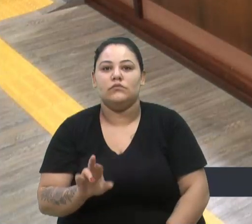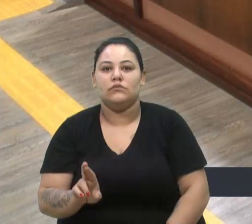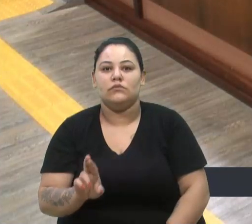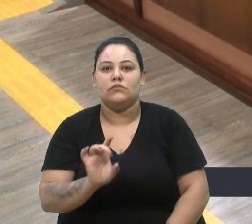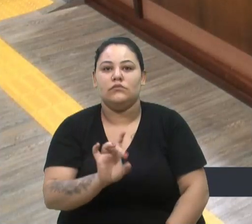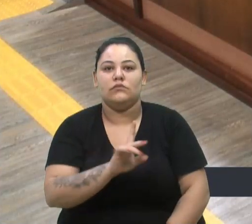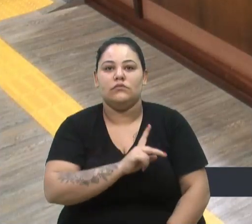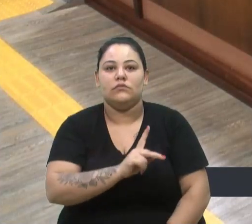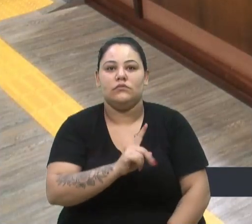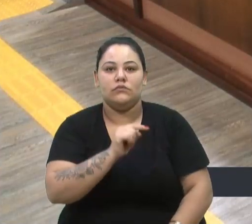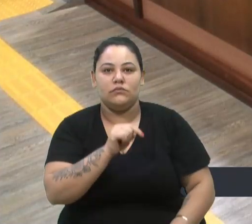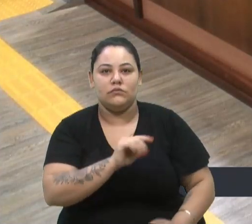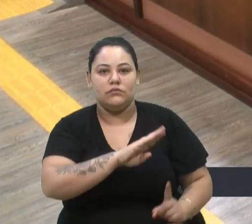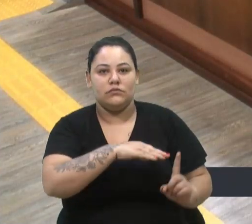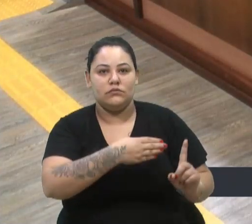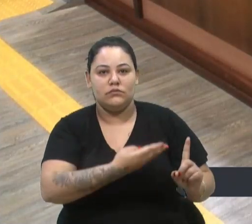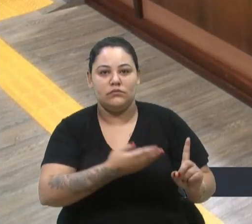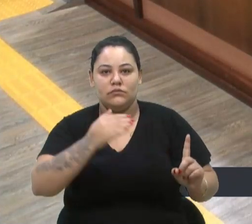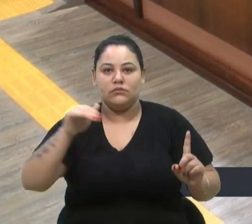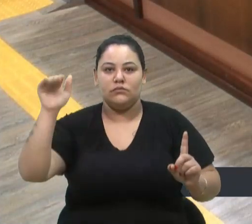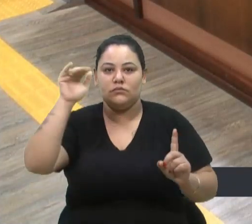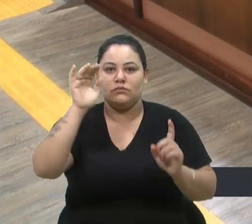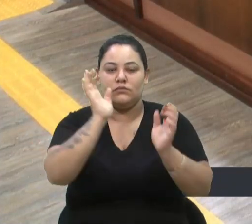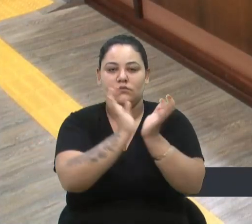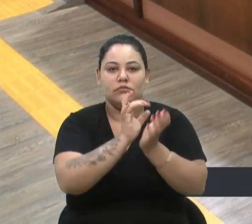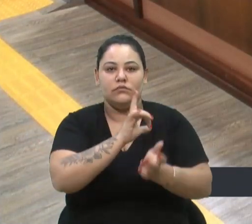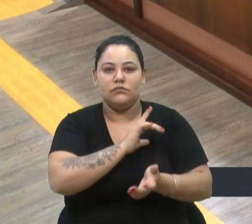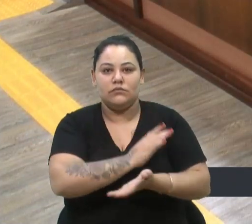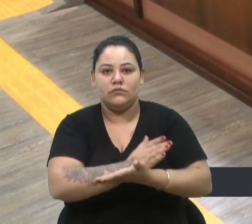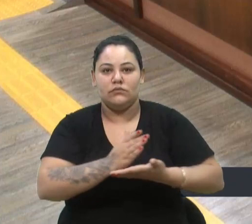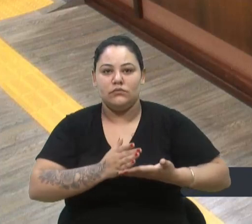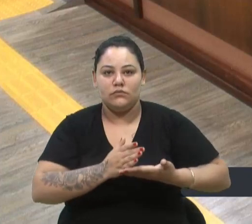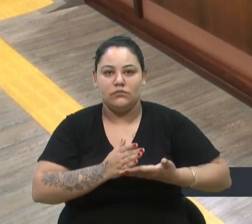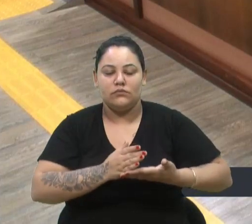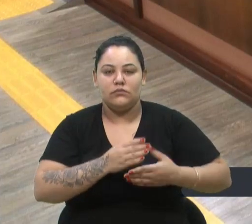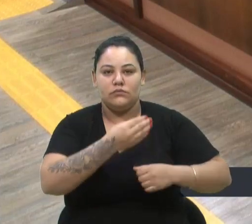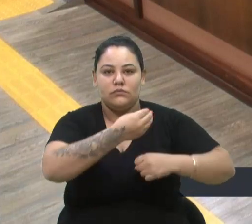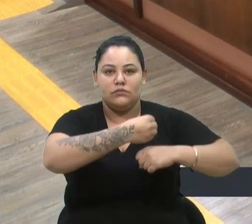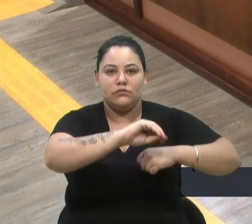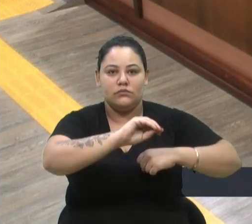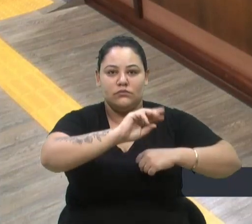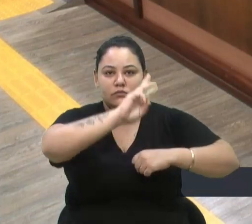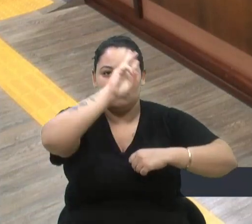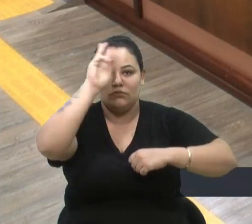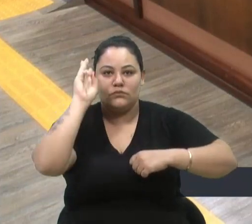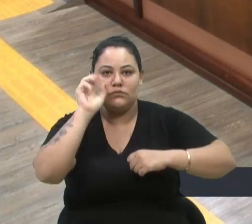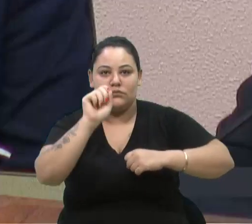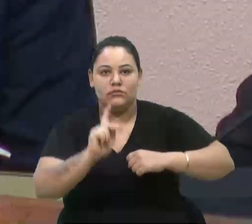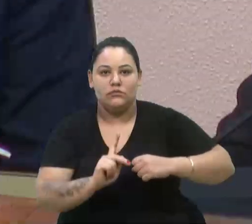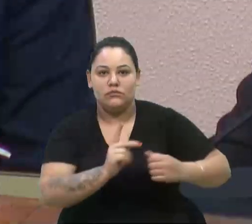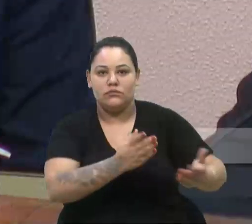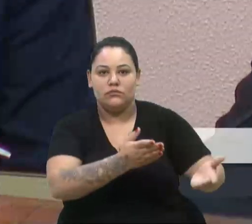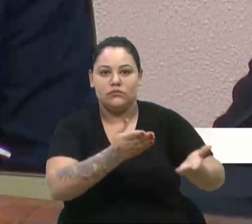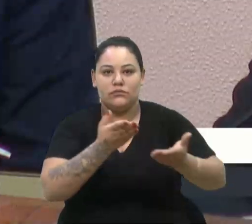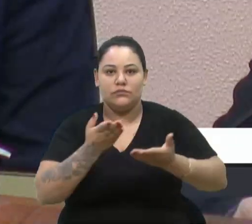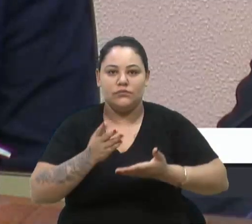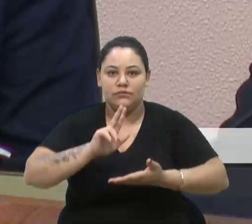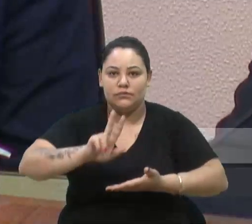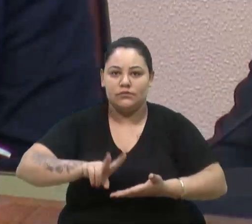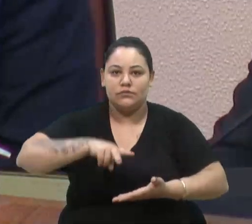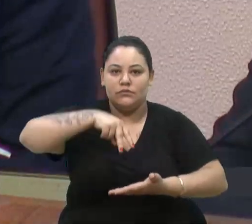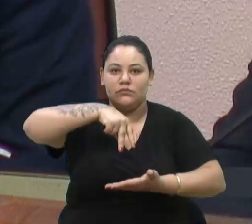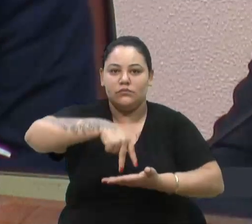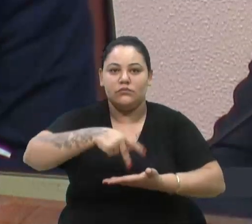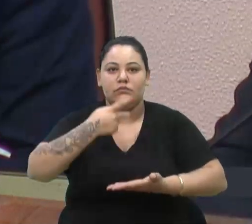essa homenagem de autoria coletiva teve iniciativa do vereador velocino ex a quem convido para se pronunciar